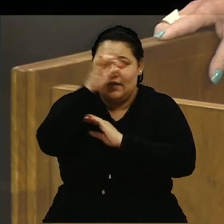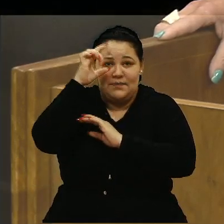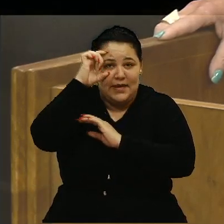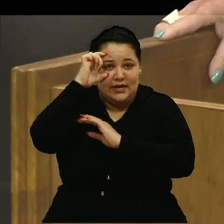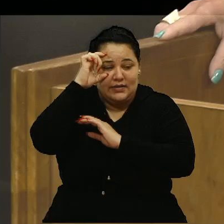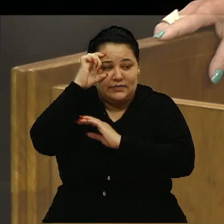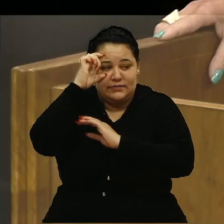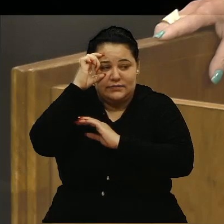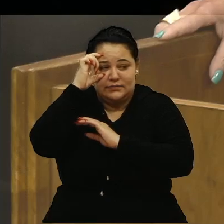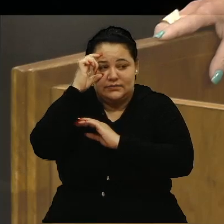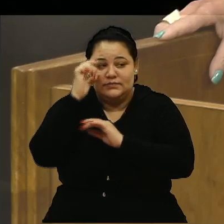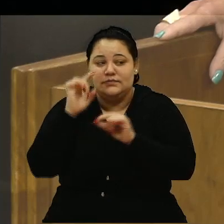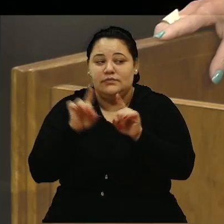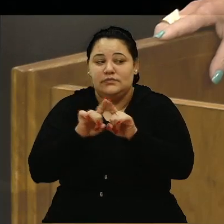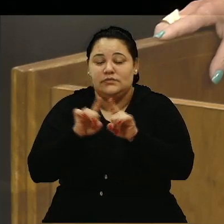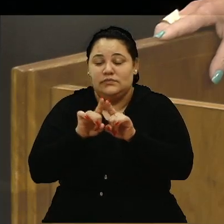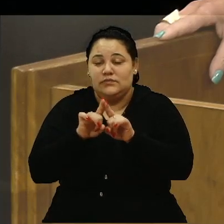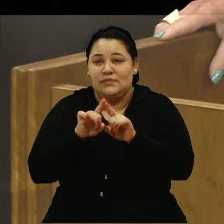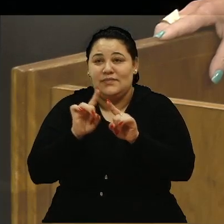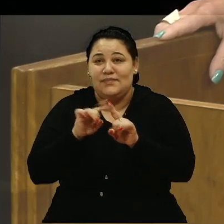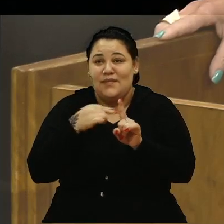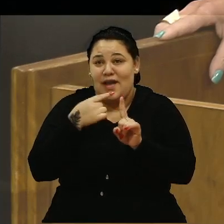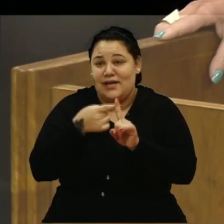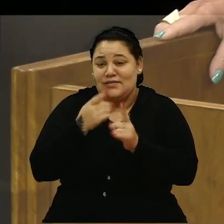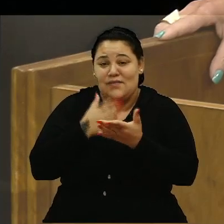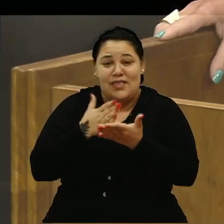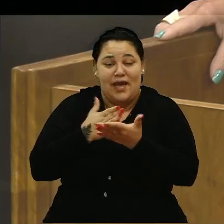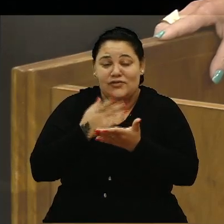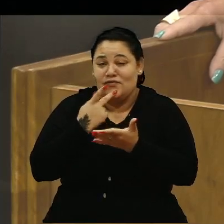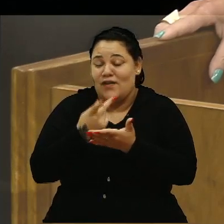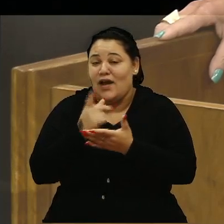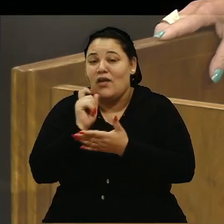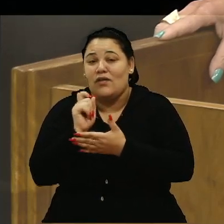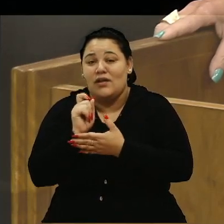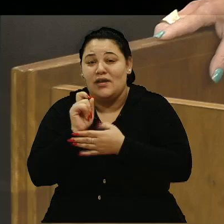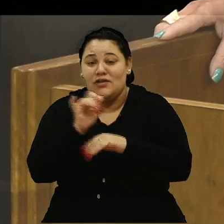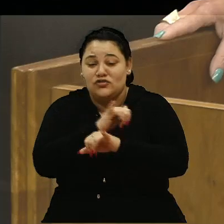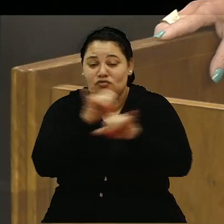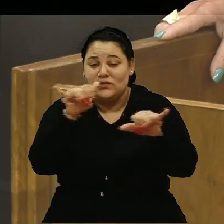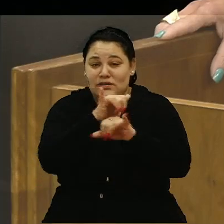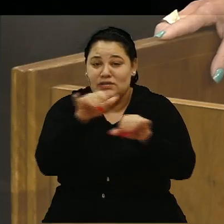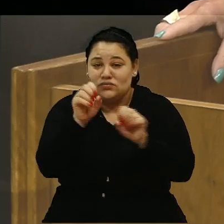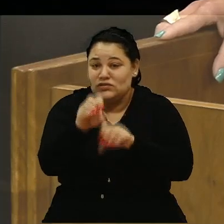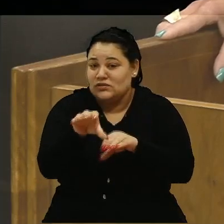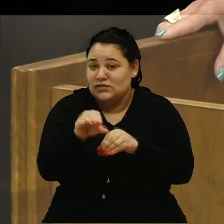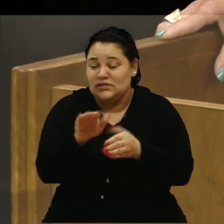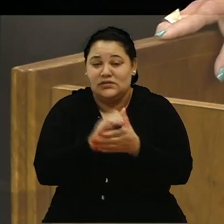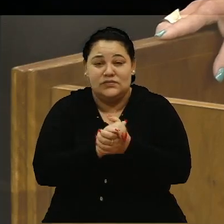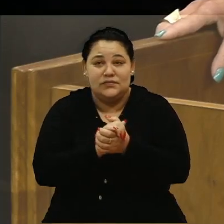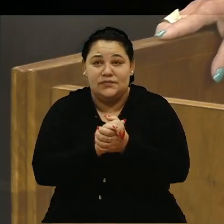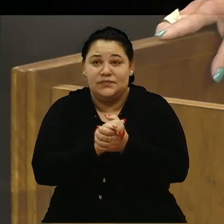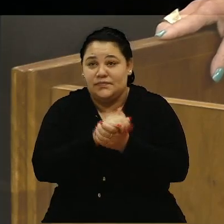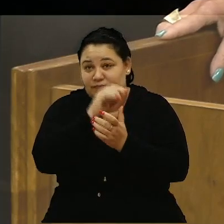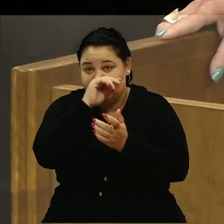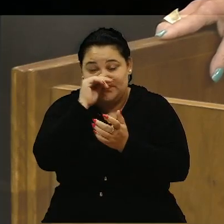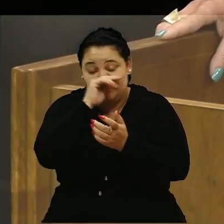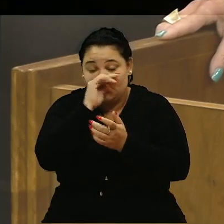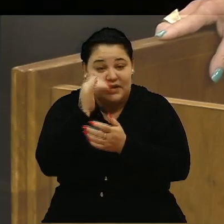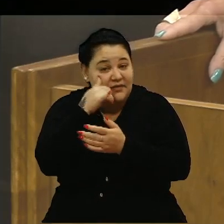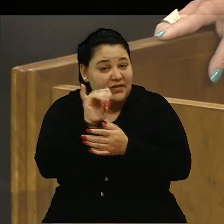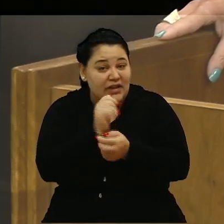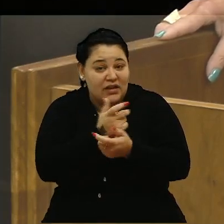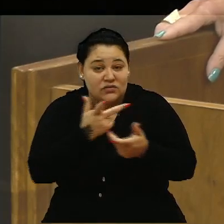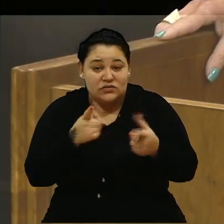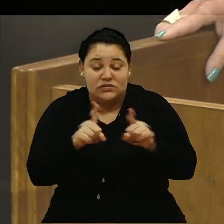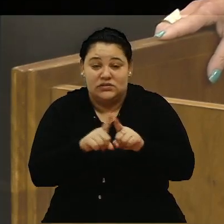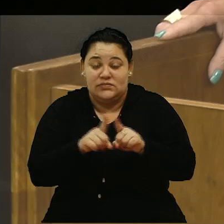agressor, mas 2/3 delas falam em campanhas educativas, em campanhas para prevenção